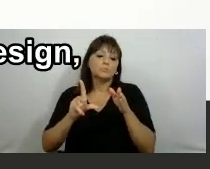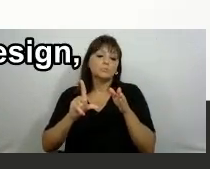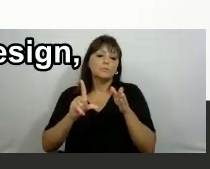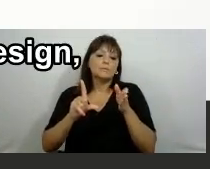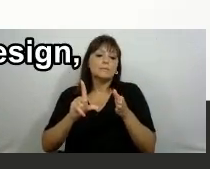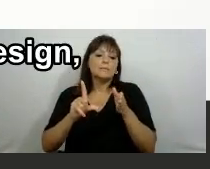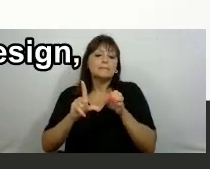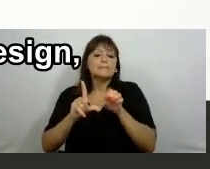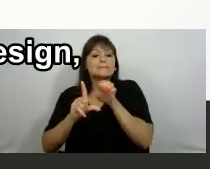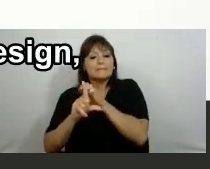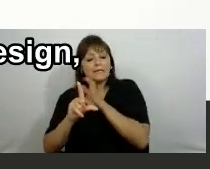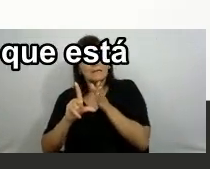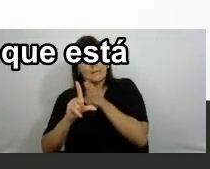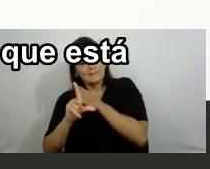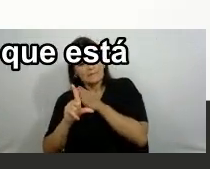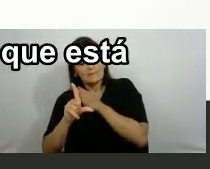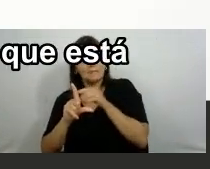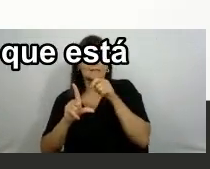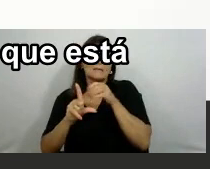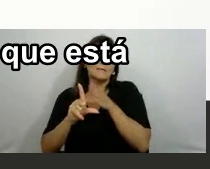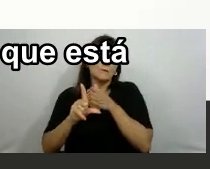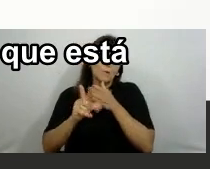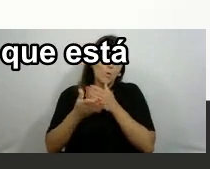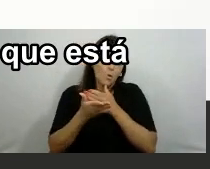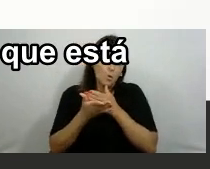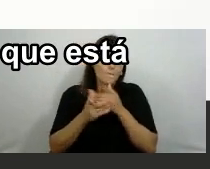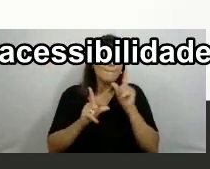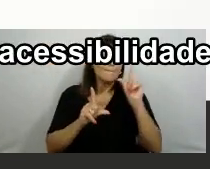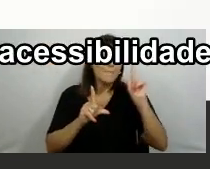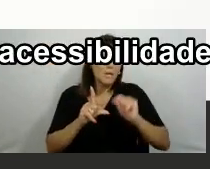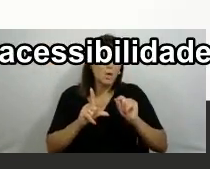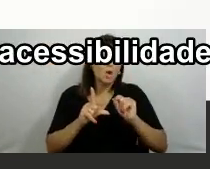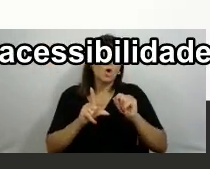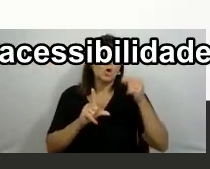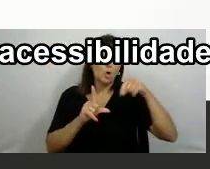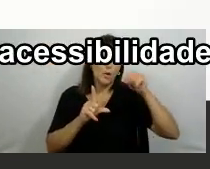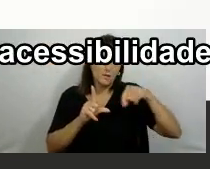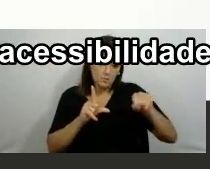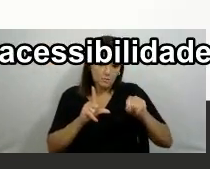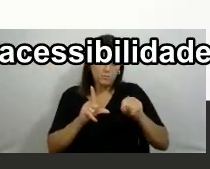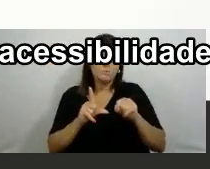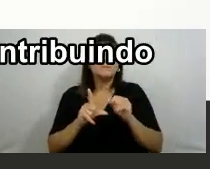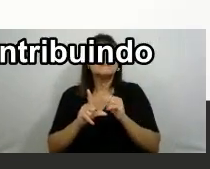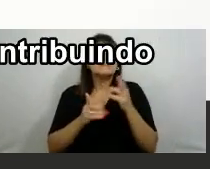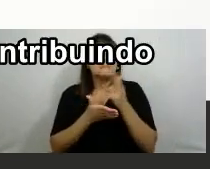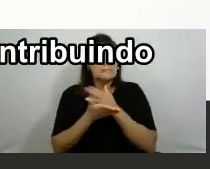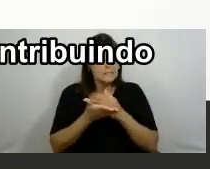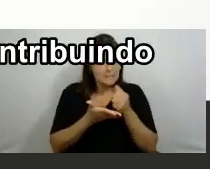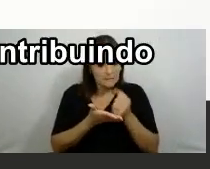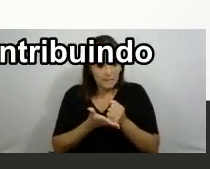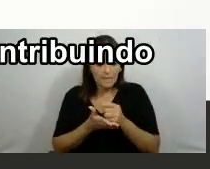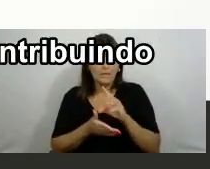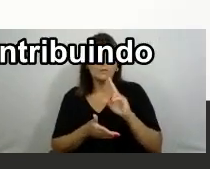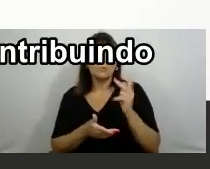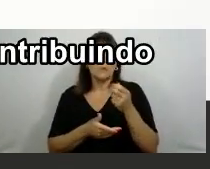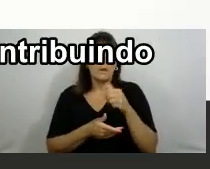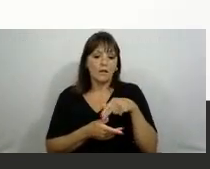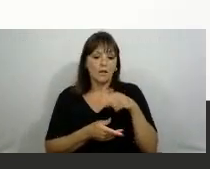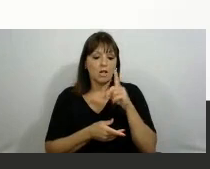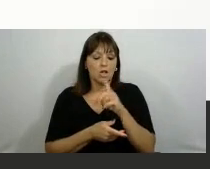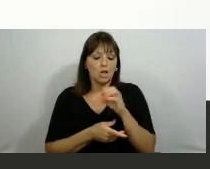acessibilidade se você trabalha lá desde o design, desde a ideação. Então, o design que está fazendo o handoff, ele está levando a acessibilidade mais para a esquerda e ele